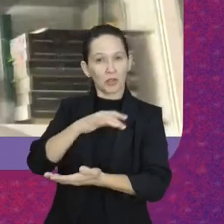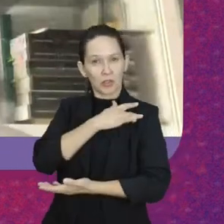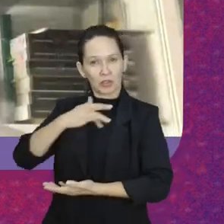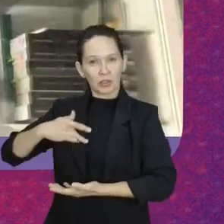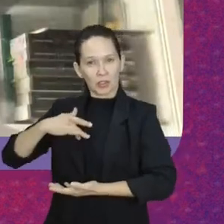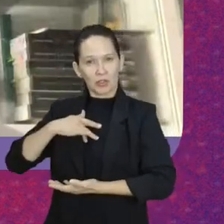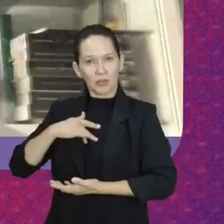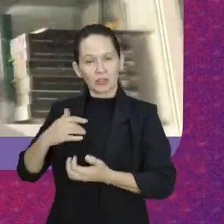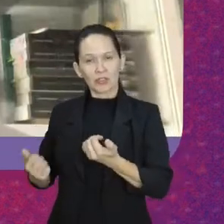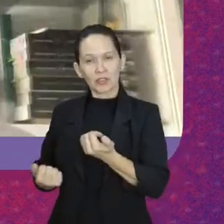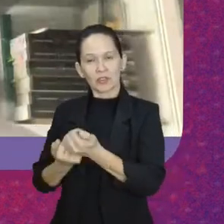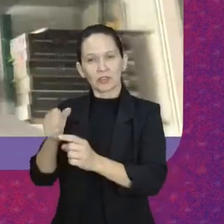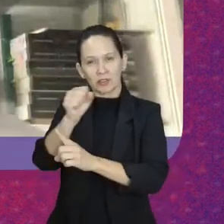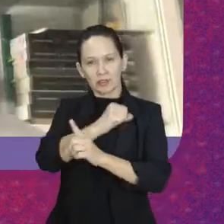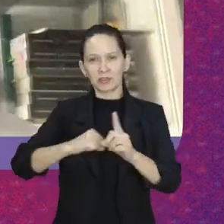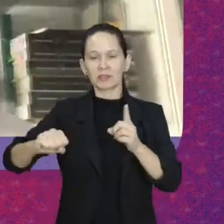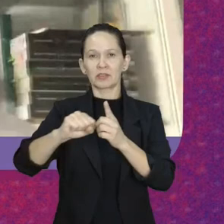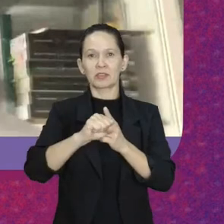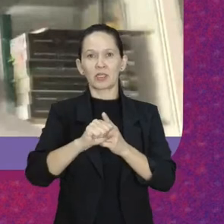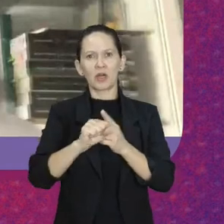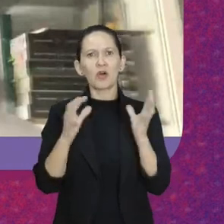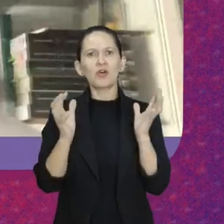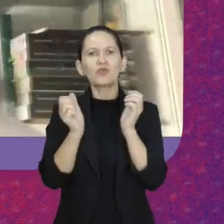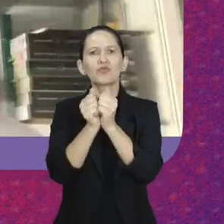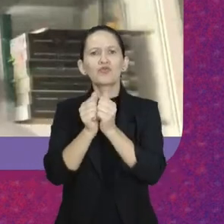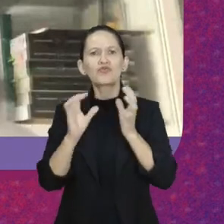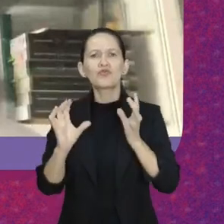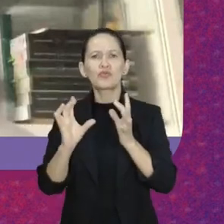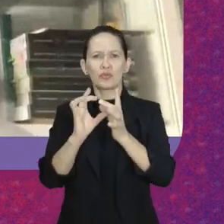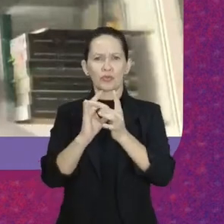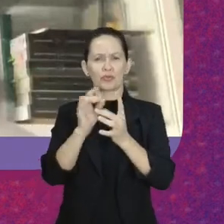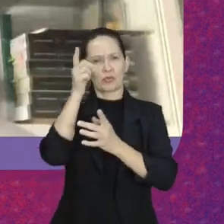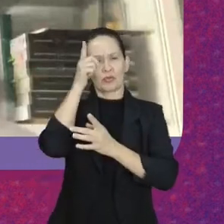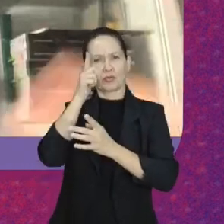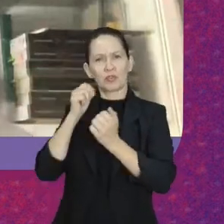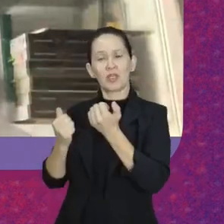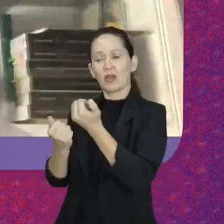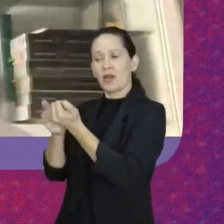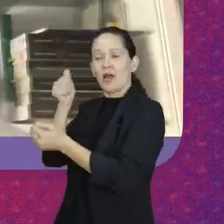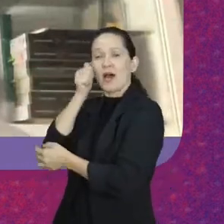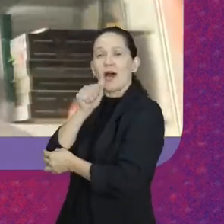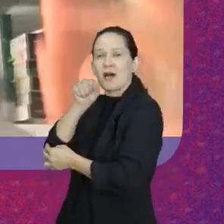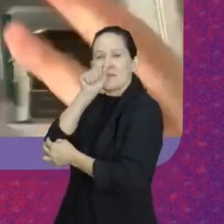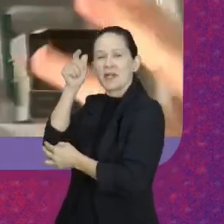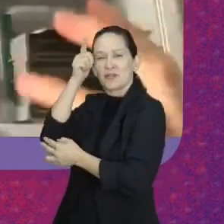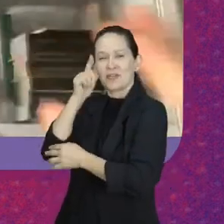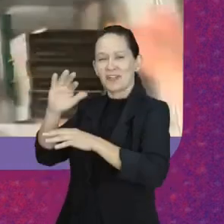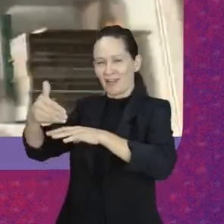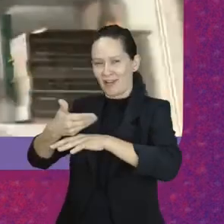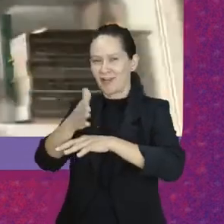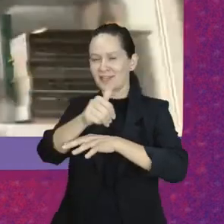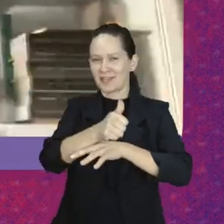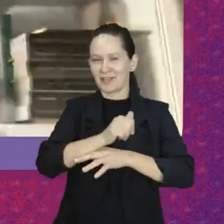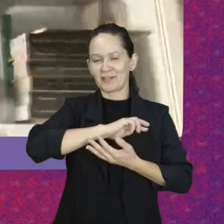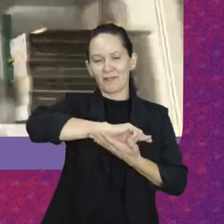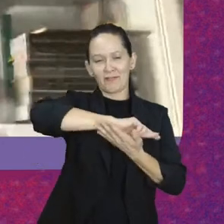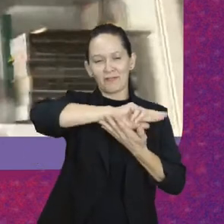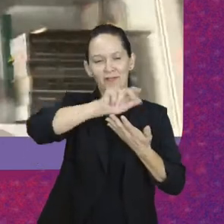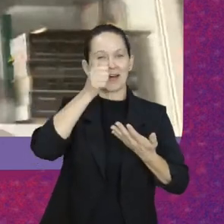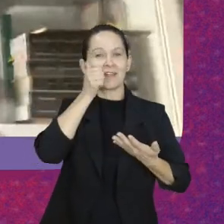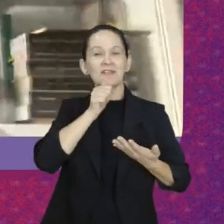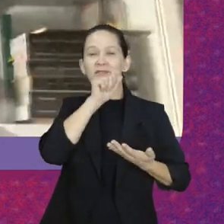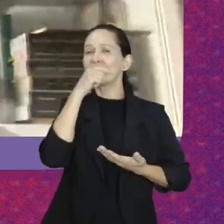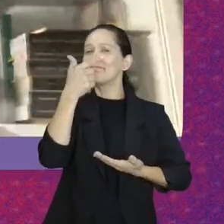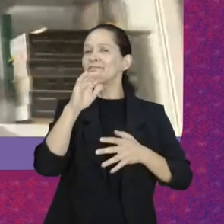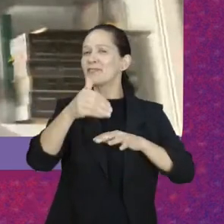a assistência social, para que a mãe tenha condições de ter acesso. Muitas mães não tiveram